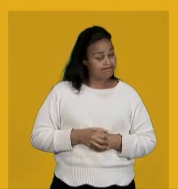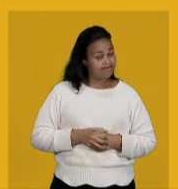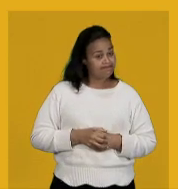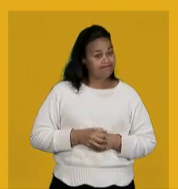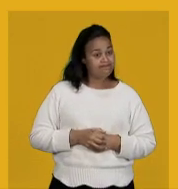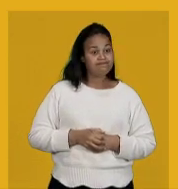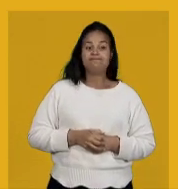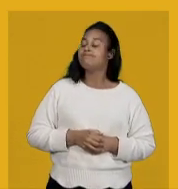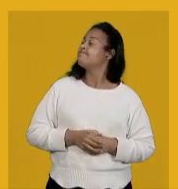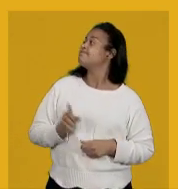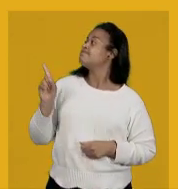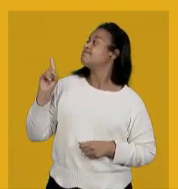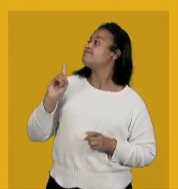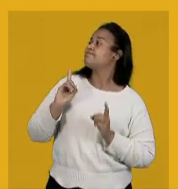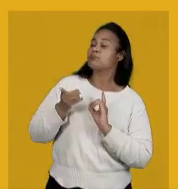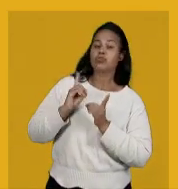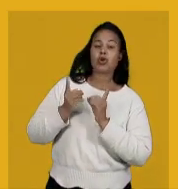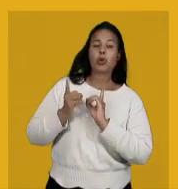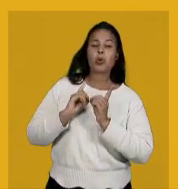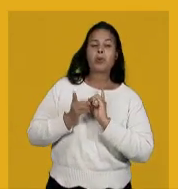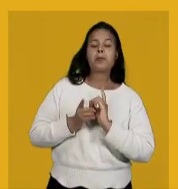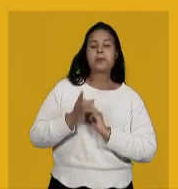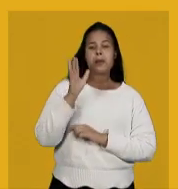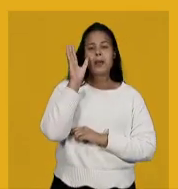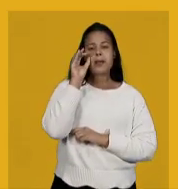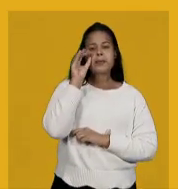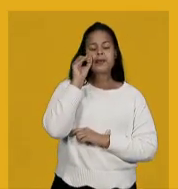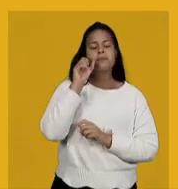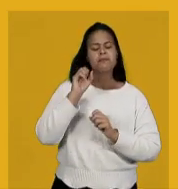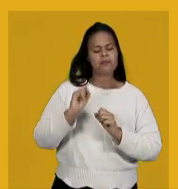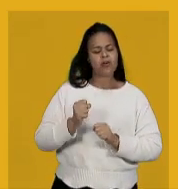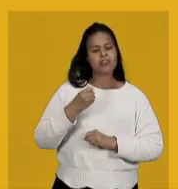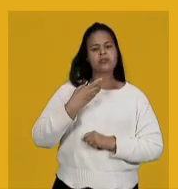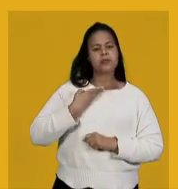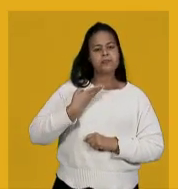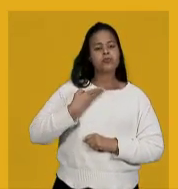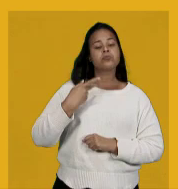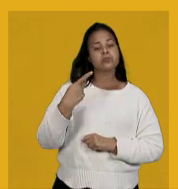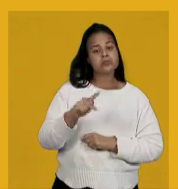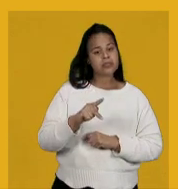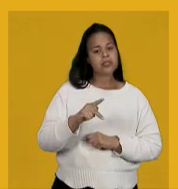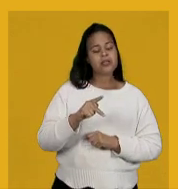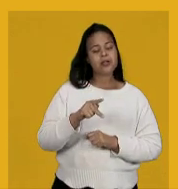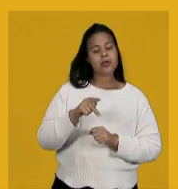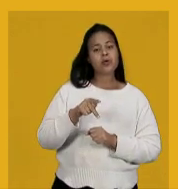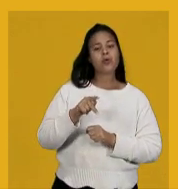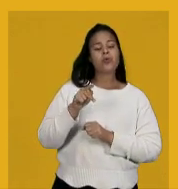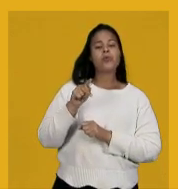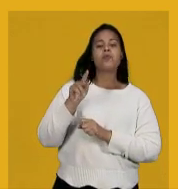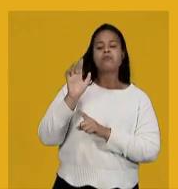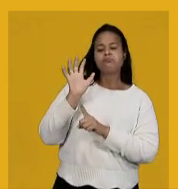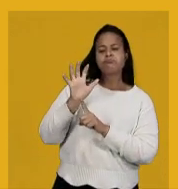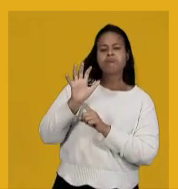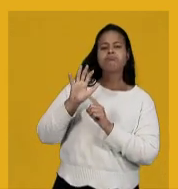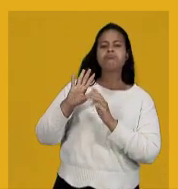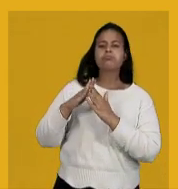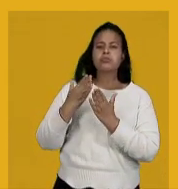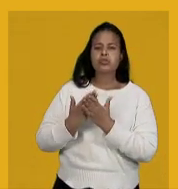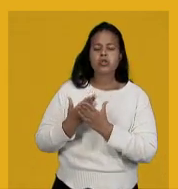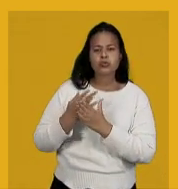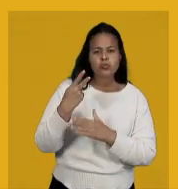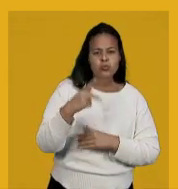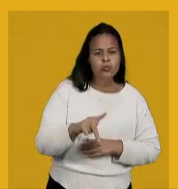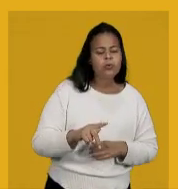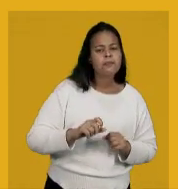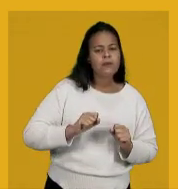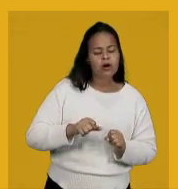Então, isso aqui é uma dinâmica interessante. Você pode fazer com seus amigos ou sugerir para a professora da sua escola, tá?